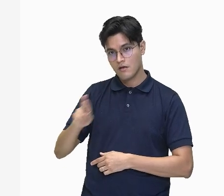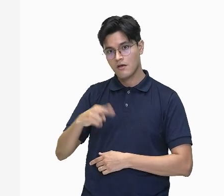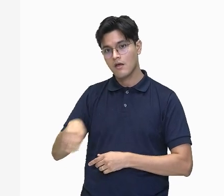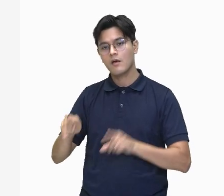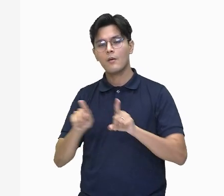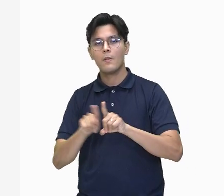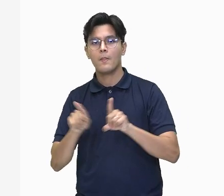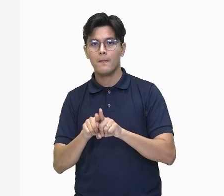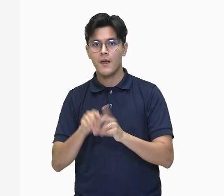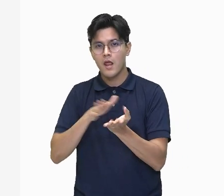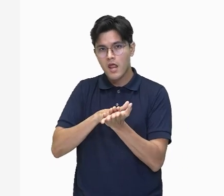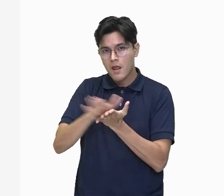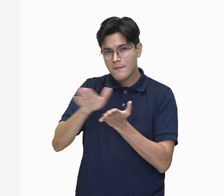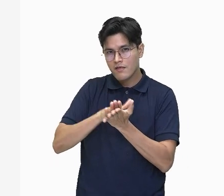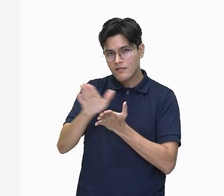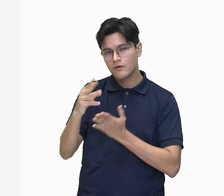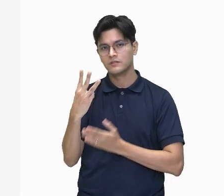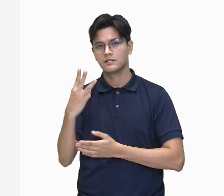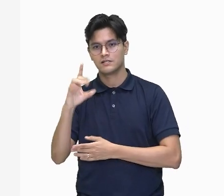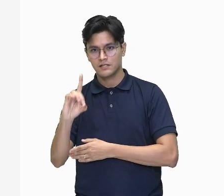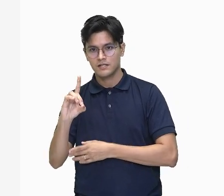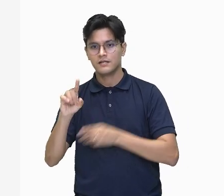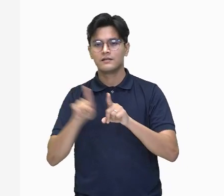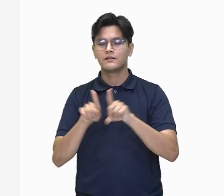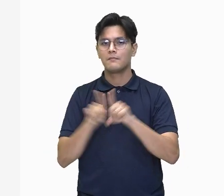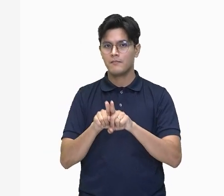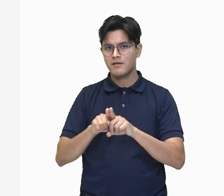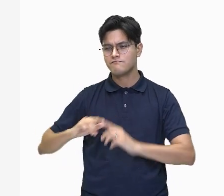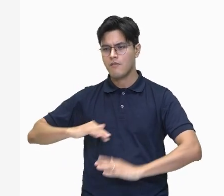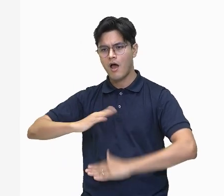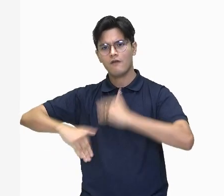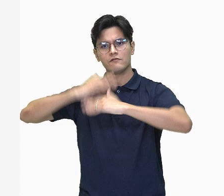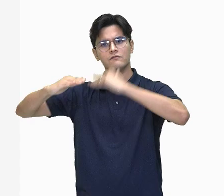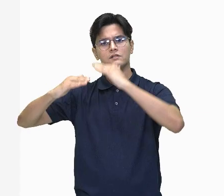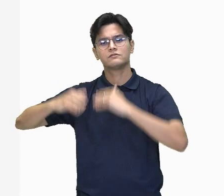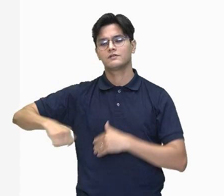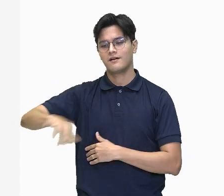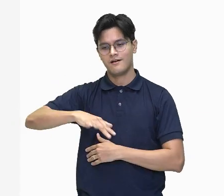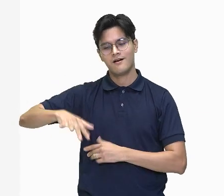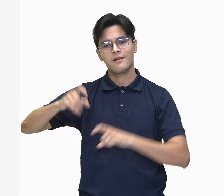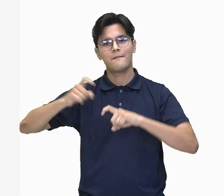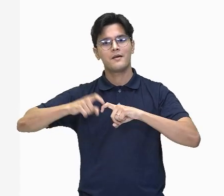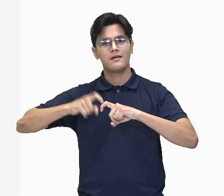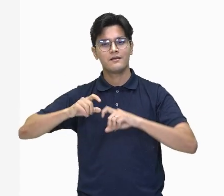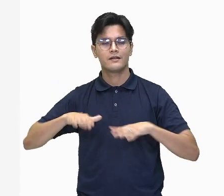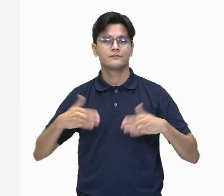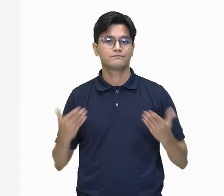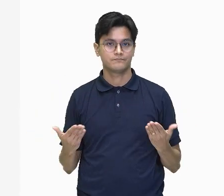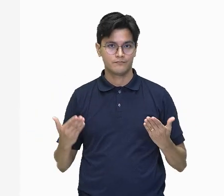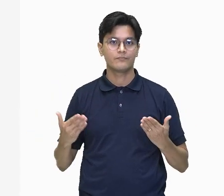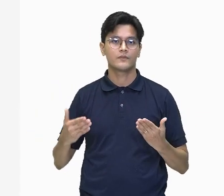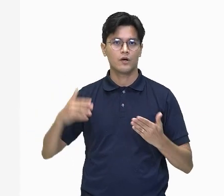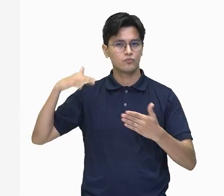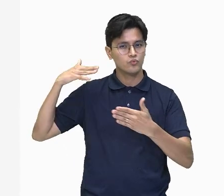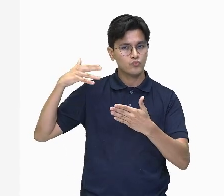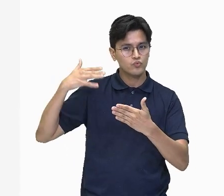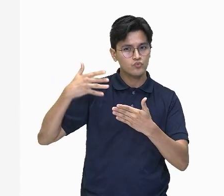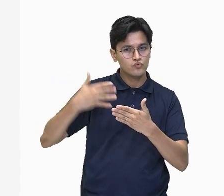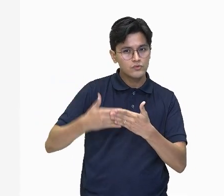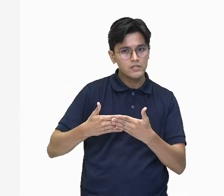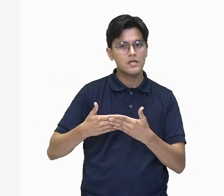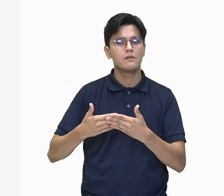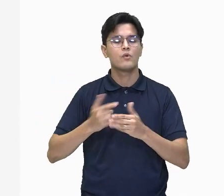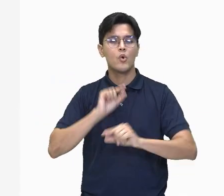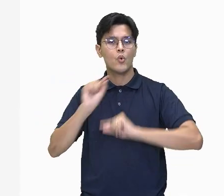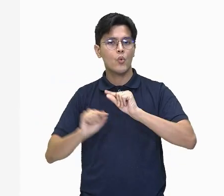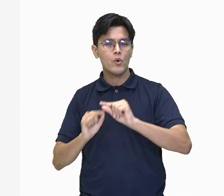3D e muitos avanços na medicina, certo? Então, ao longo dos últimos séculos,